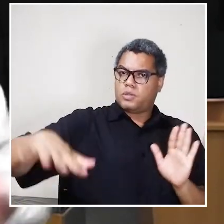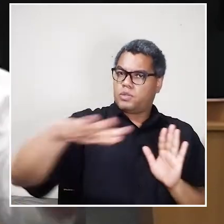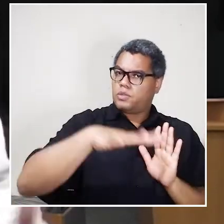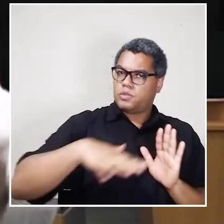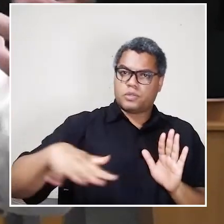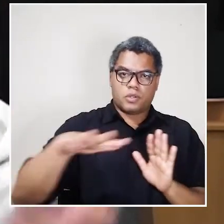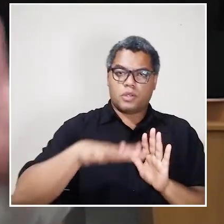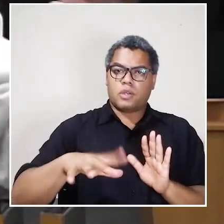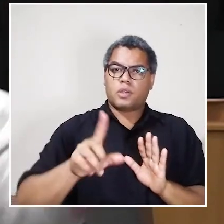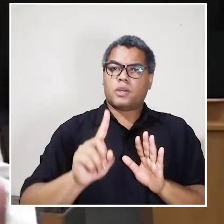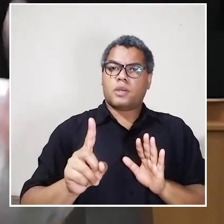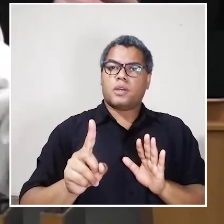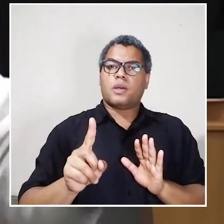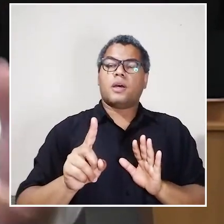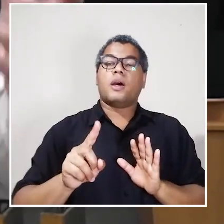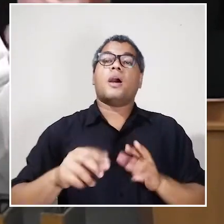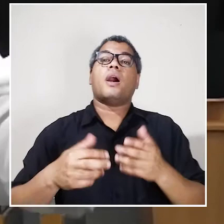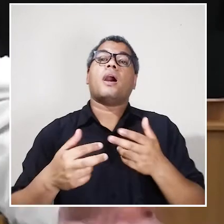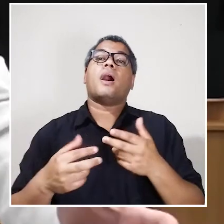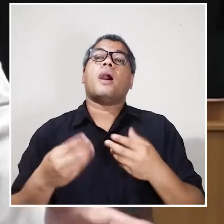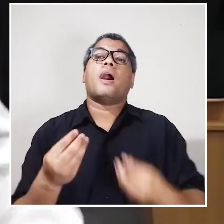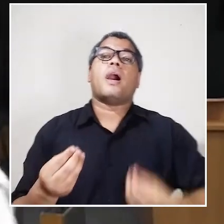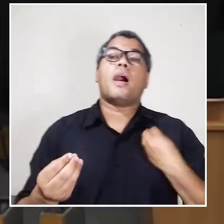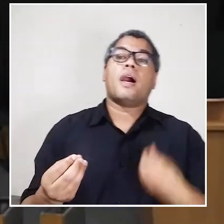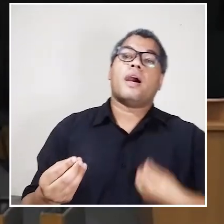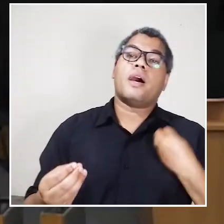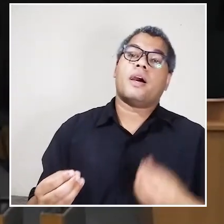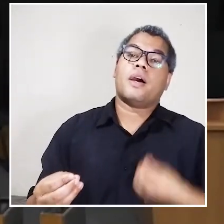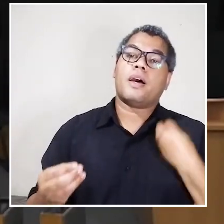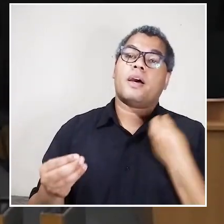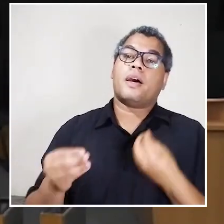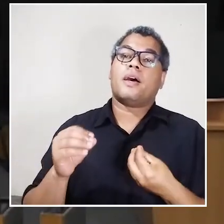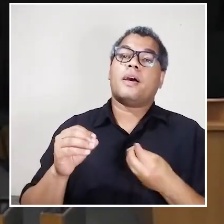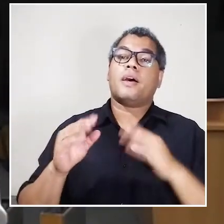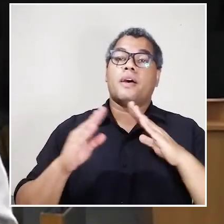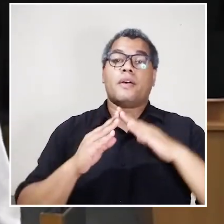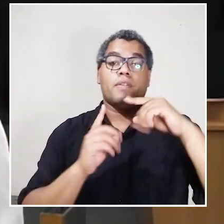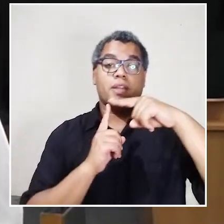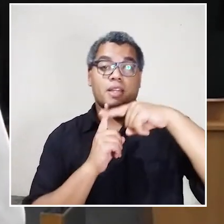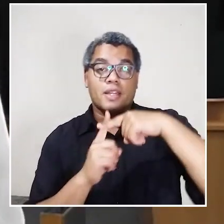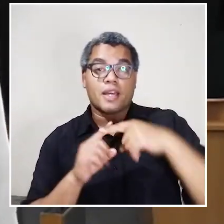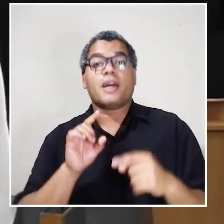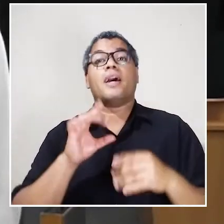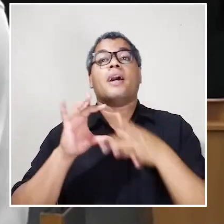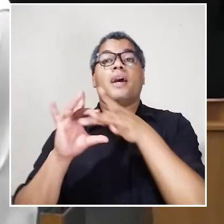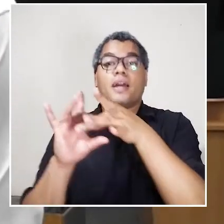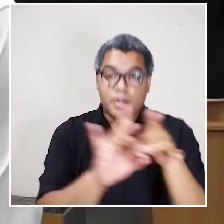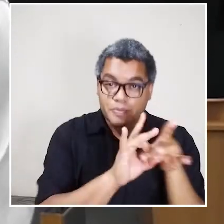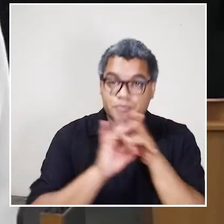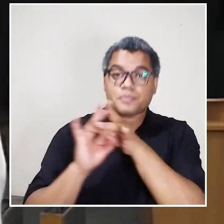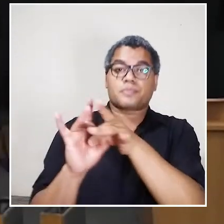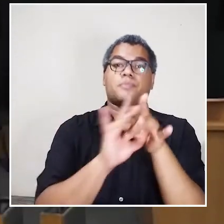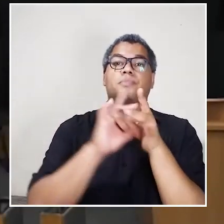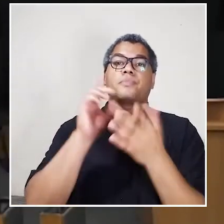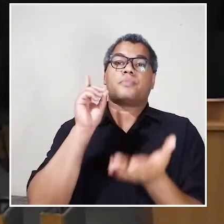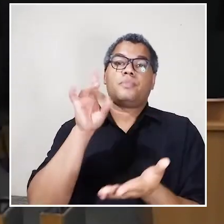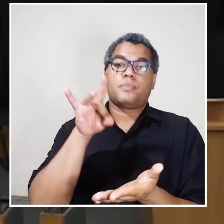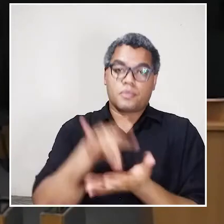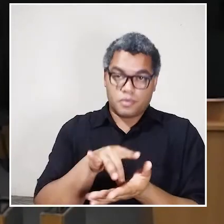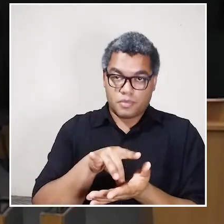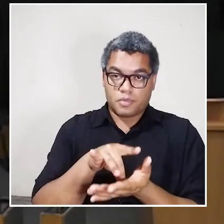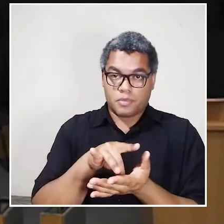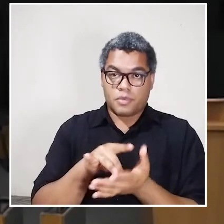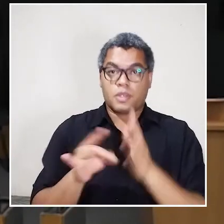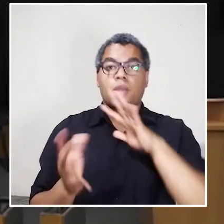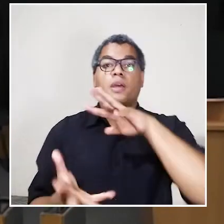A vida da igreja é a comunhão. E num mundo de isolamento, o que nos restou